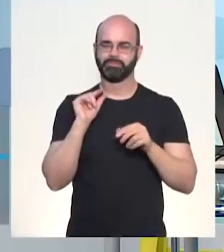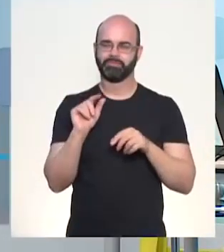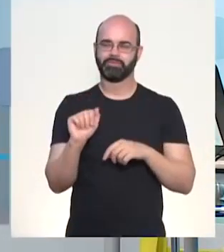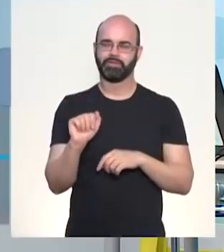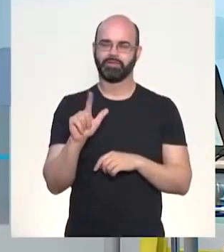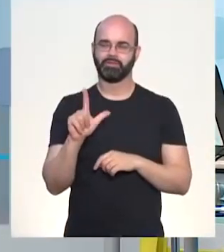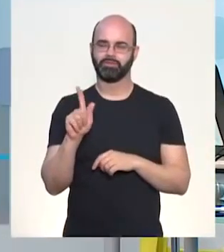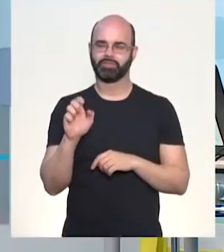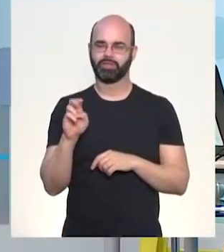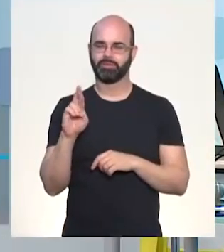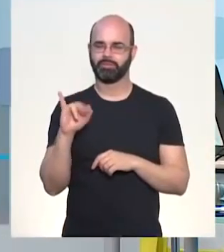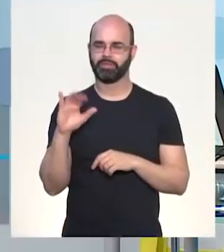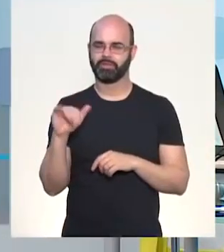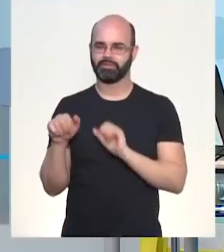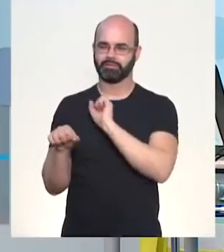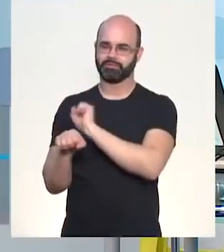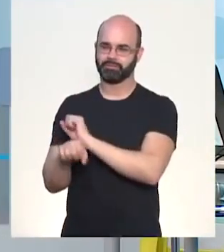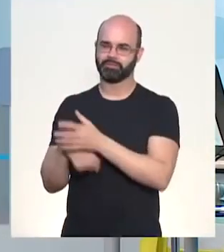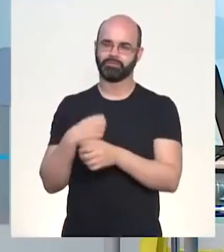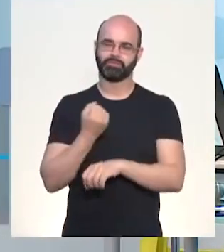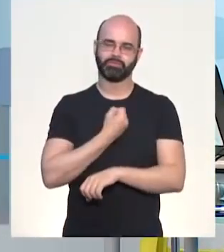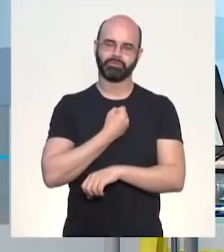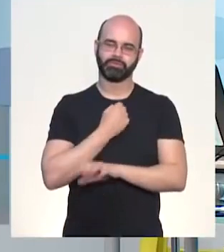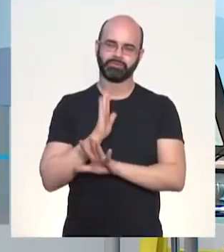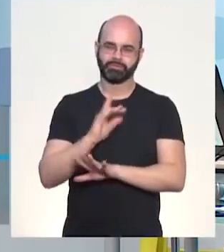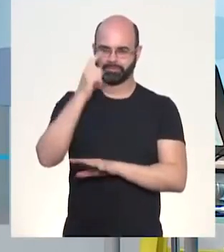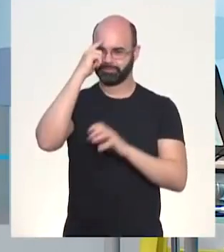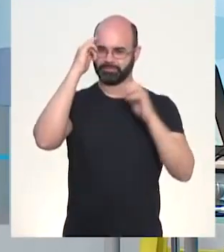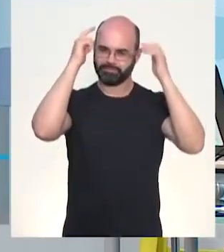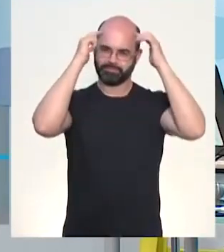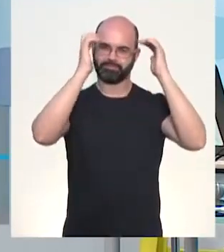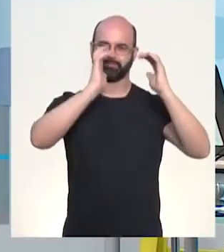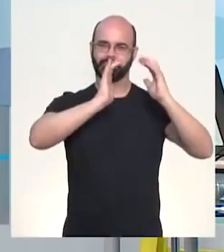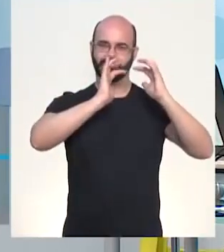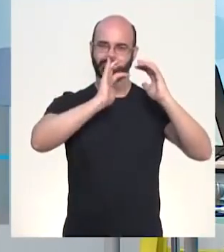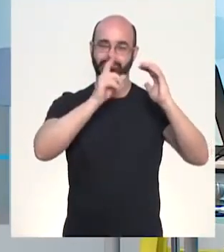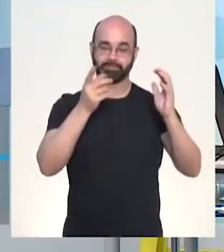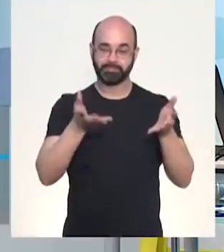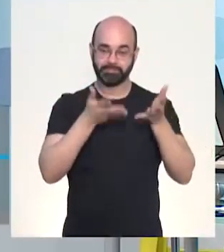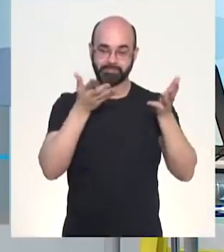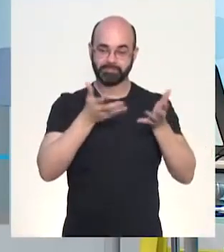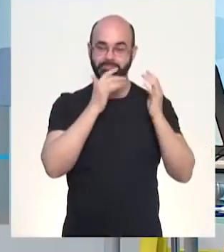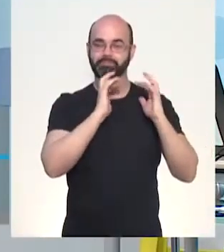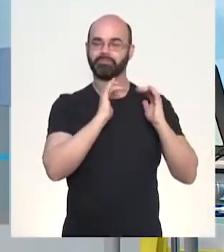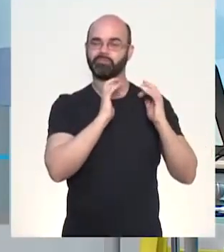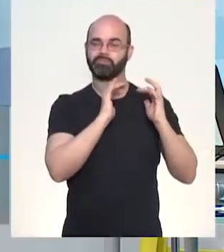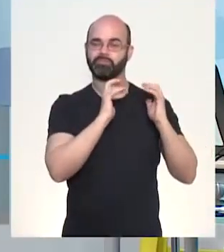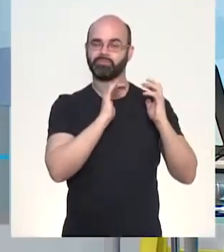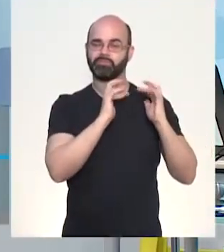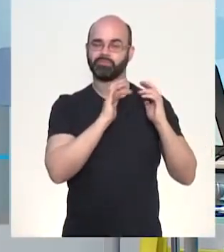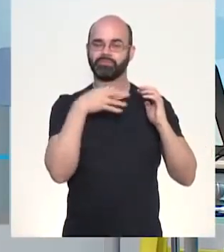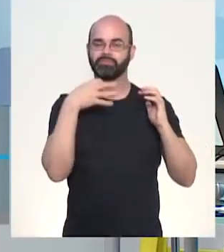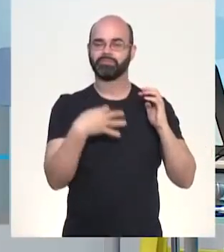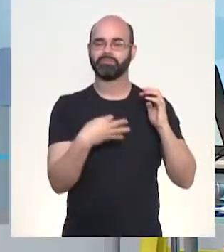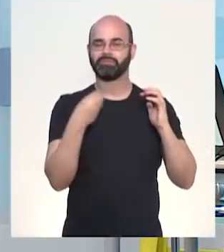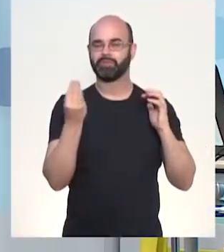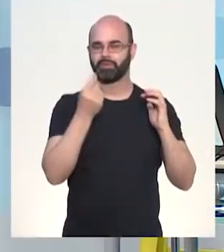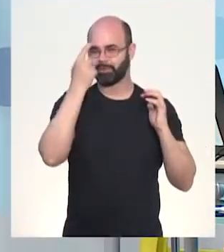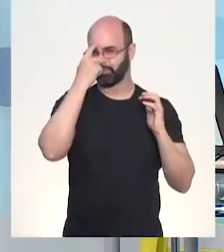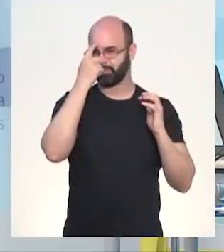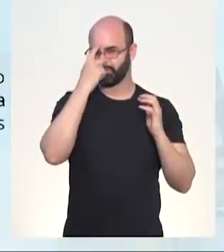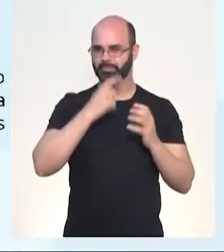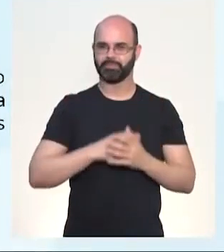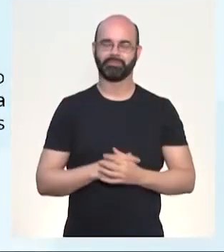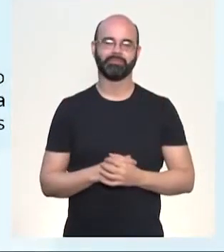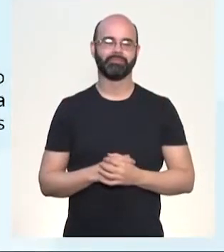pouco dessa questão numérica e vamos botar o cérebro ali para funcionar e pensar, criar generalizações. Tudo bem? Bom,